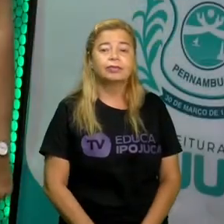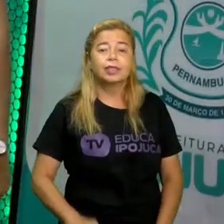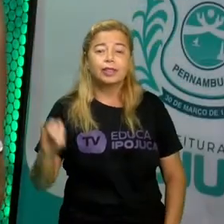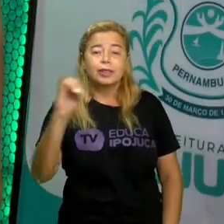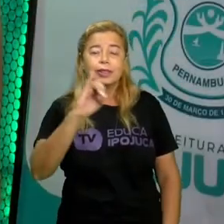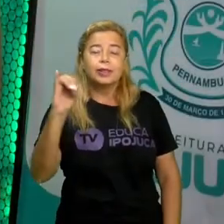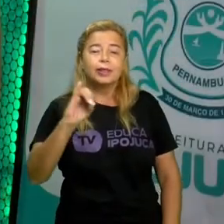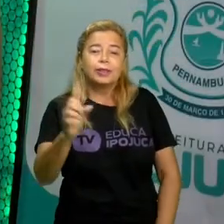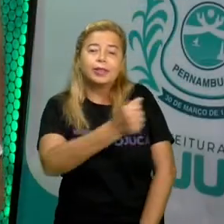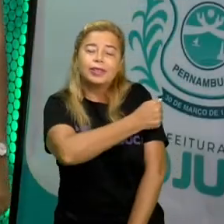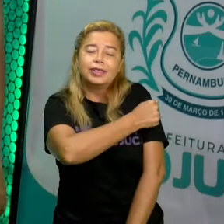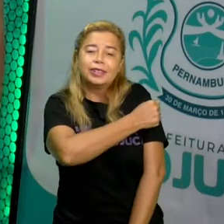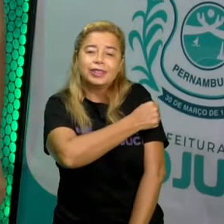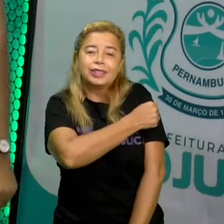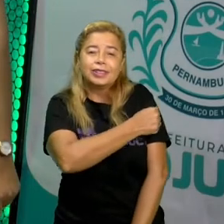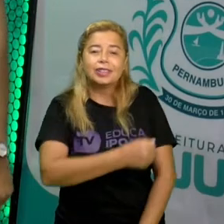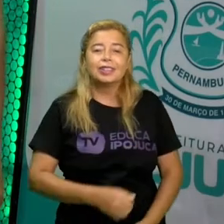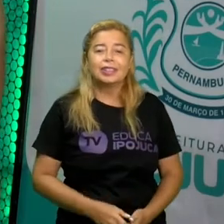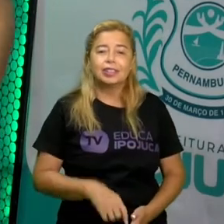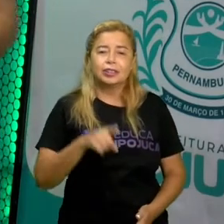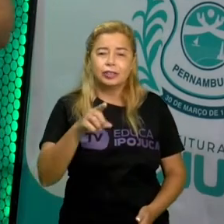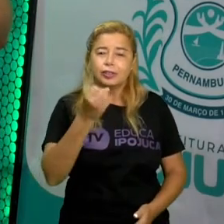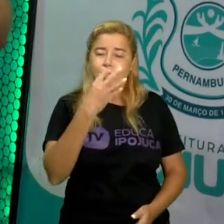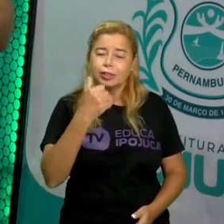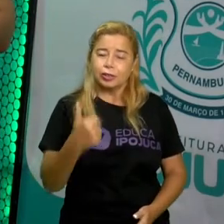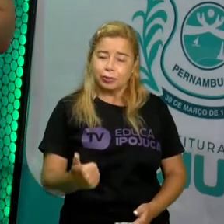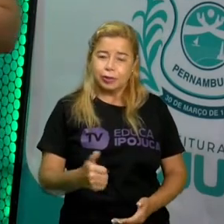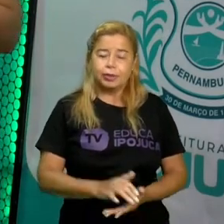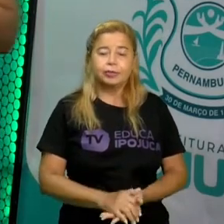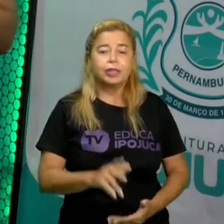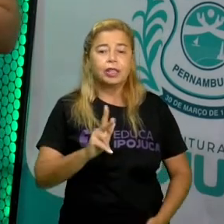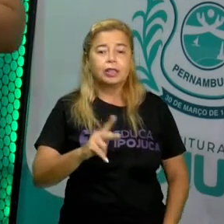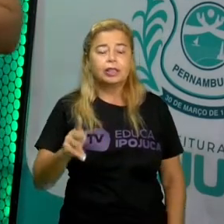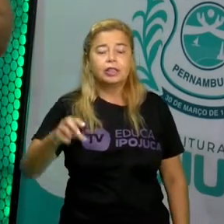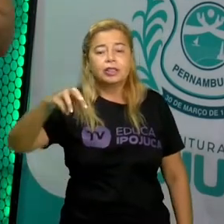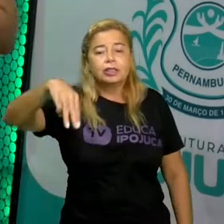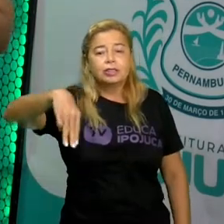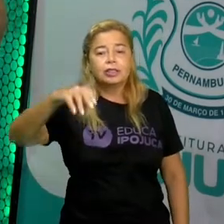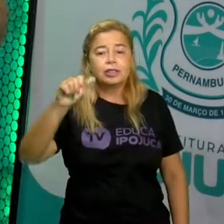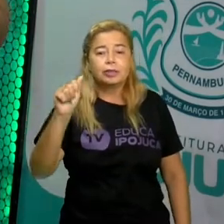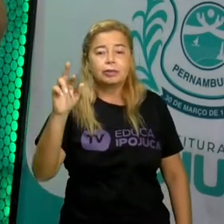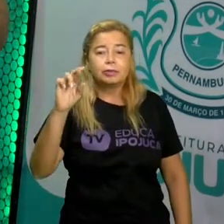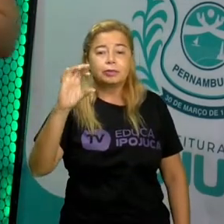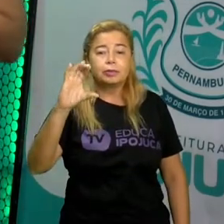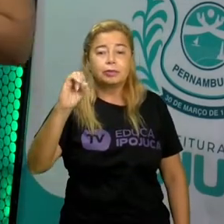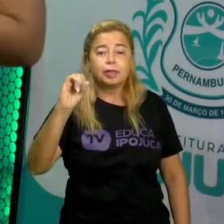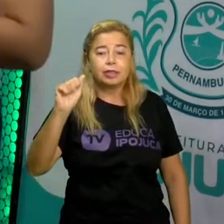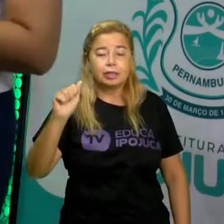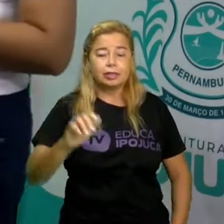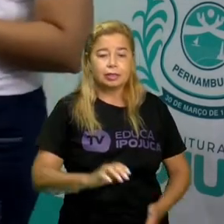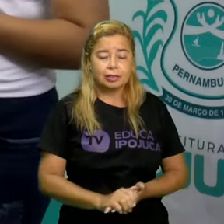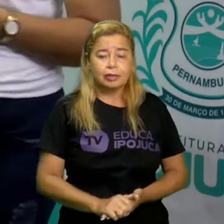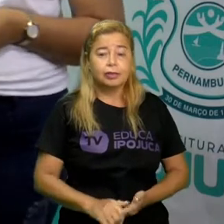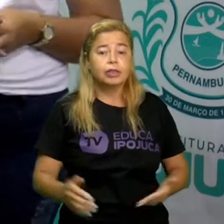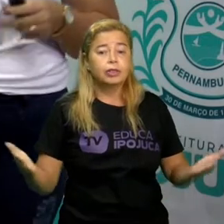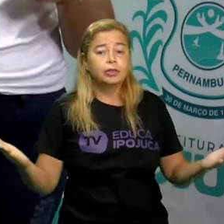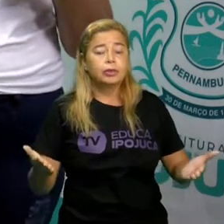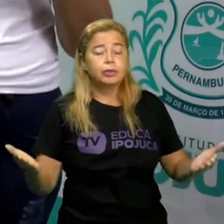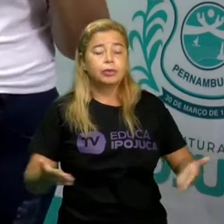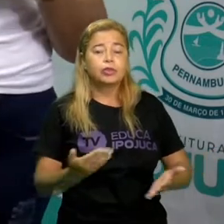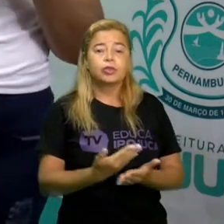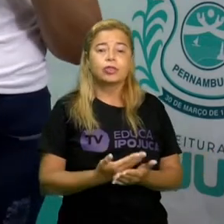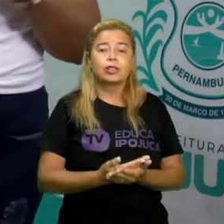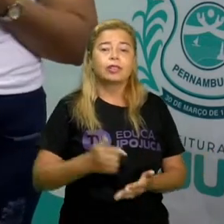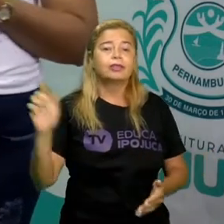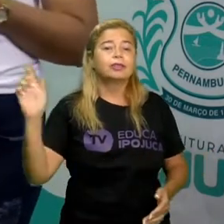Olá, estudantes! Como vocês estão? Sou a professora Márcia Firmino, do 5º ano, e a nossa aula de hoje de geografia